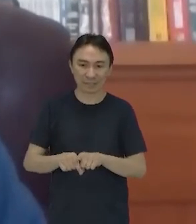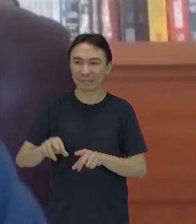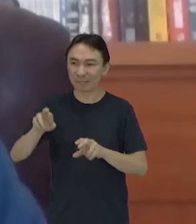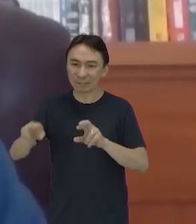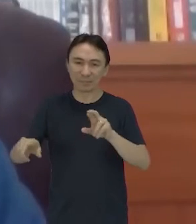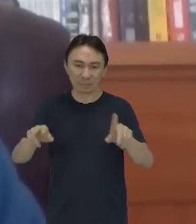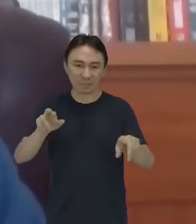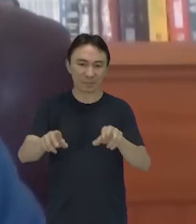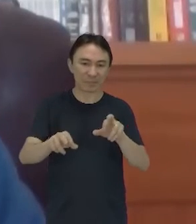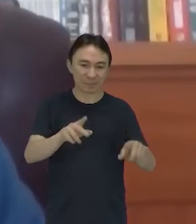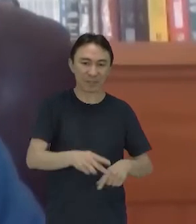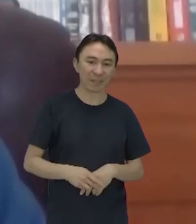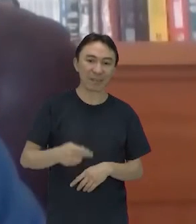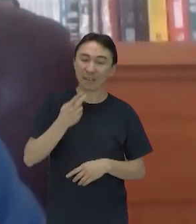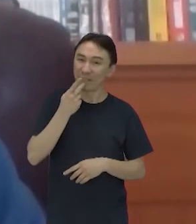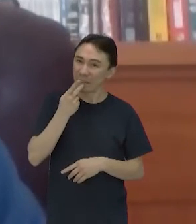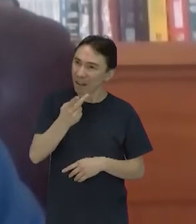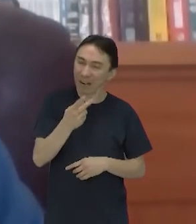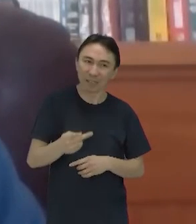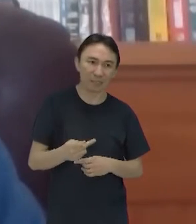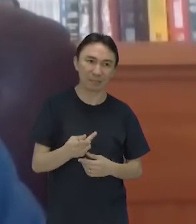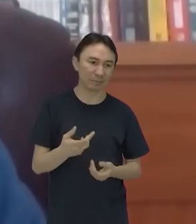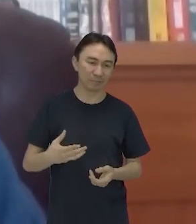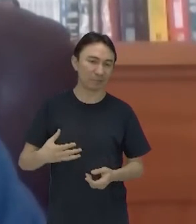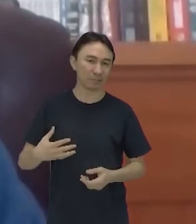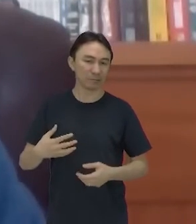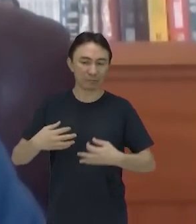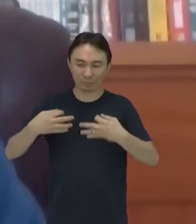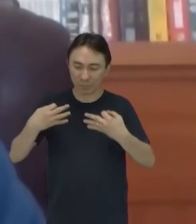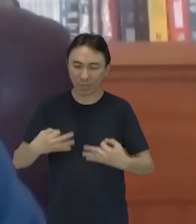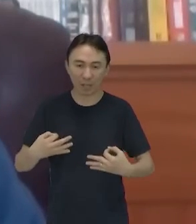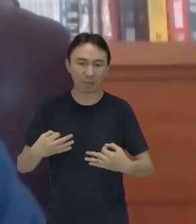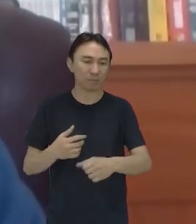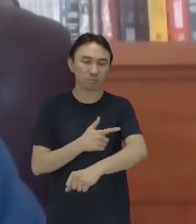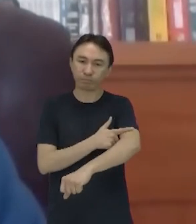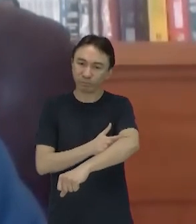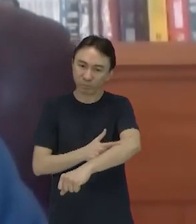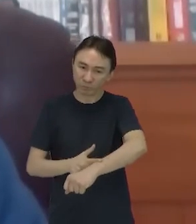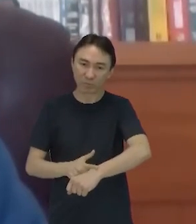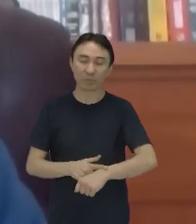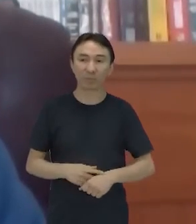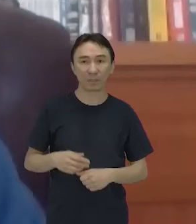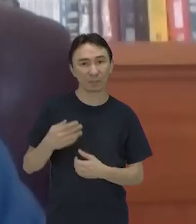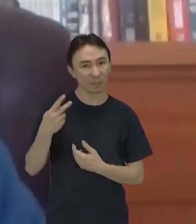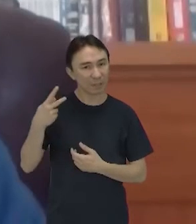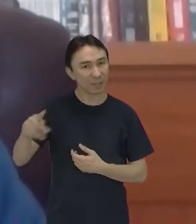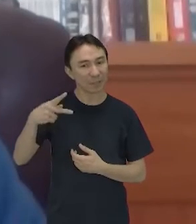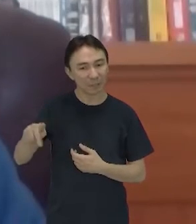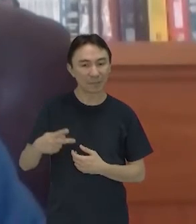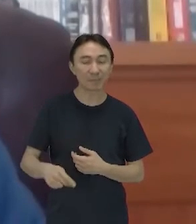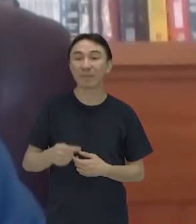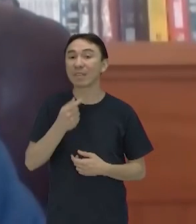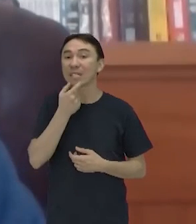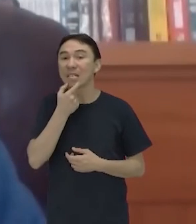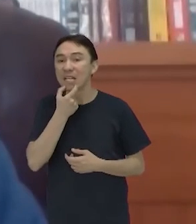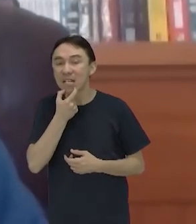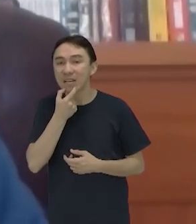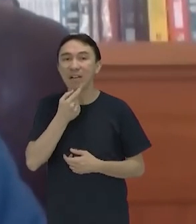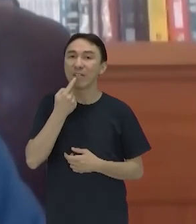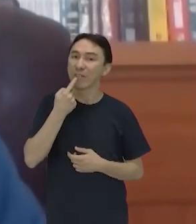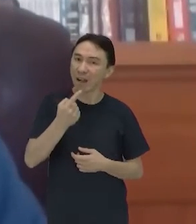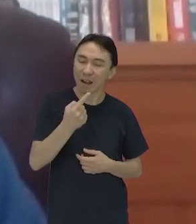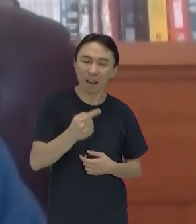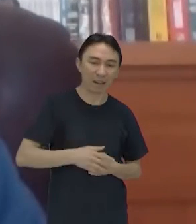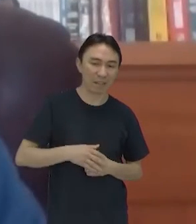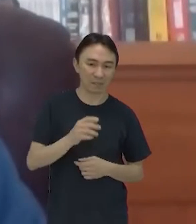correta de se falar. E se eles falam corretíssimo em inglês, a obrigação do tradutor